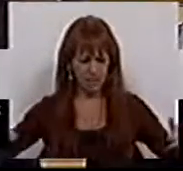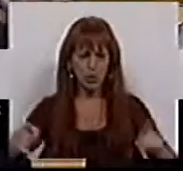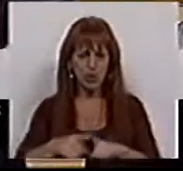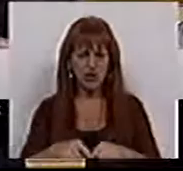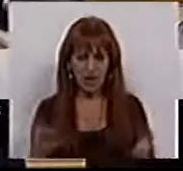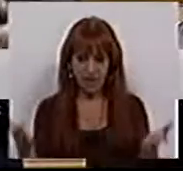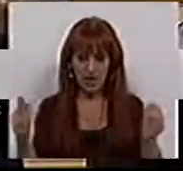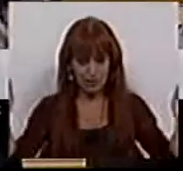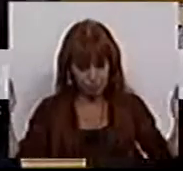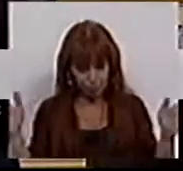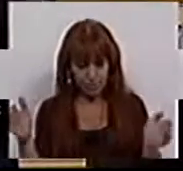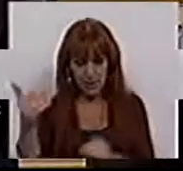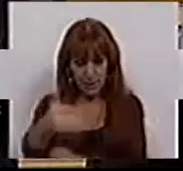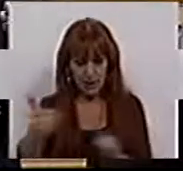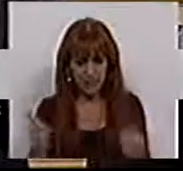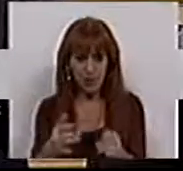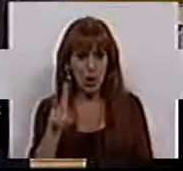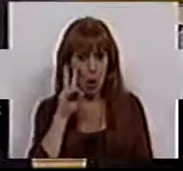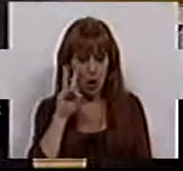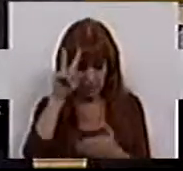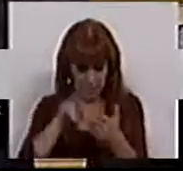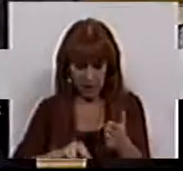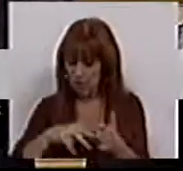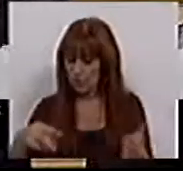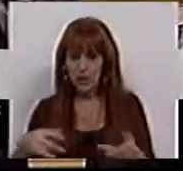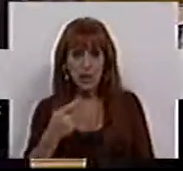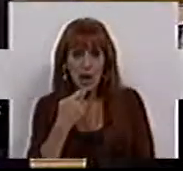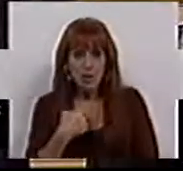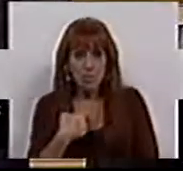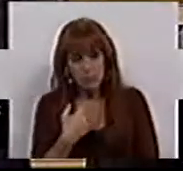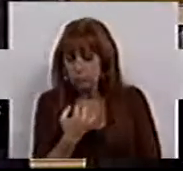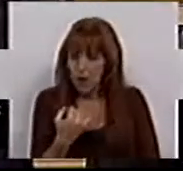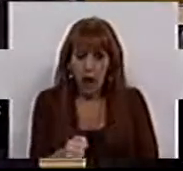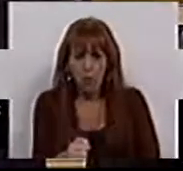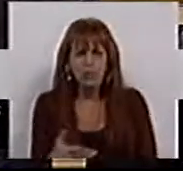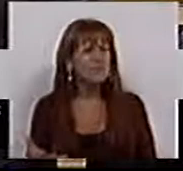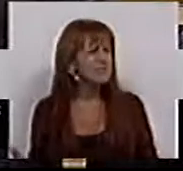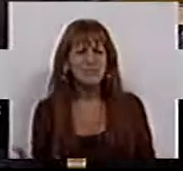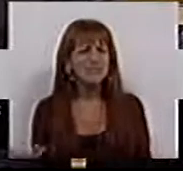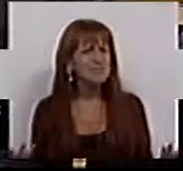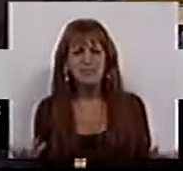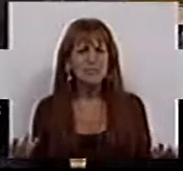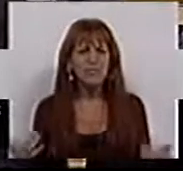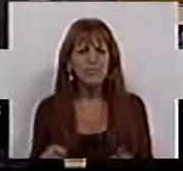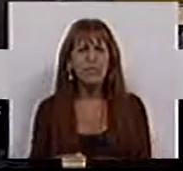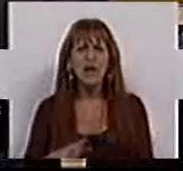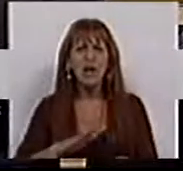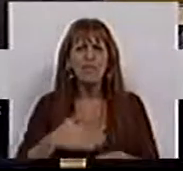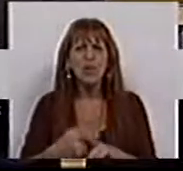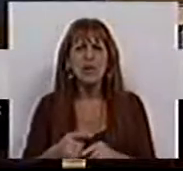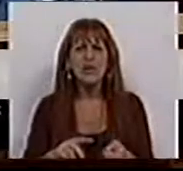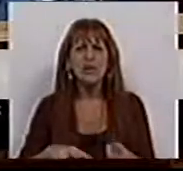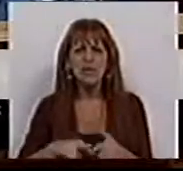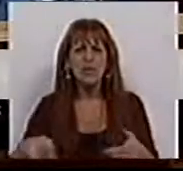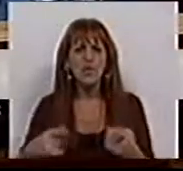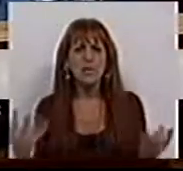ser incentivados a reduzir as embalagens? Olhamos para a reforma e a resposta é não. Então, onde está a força desta